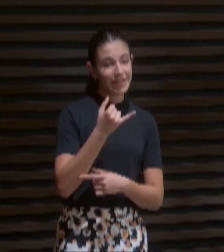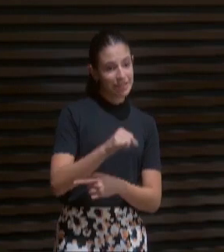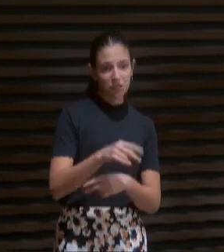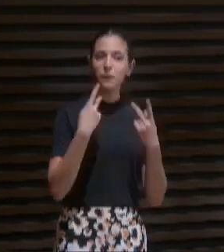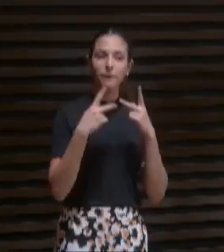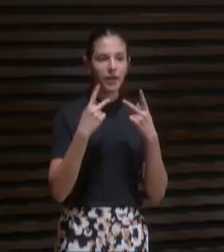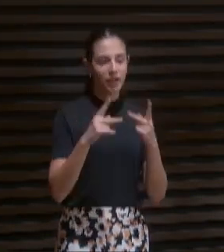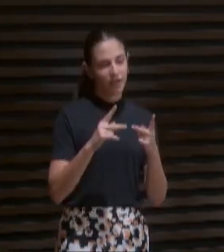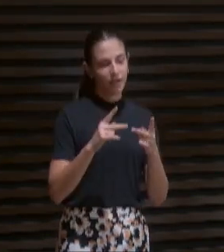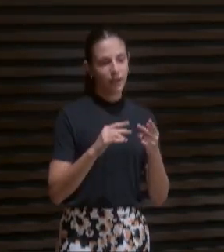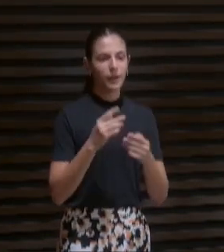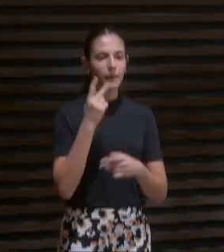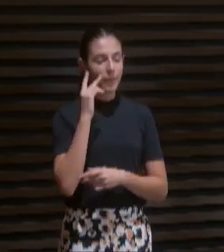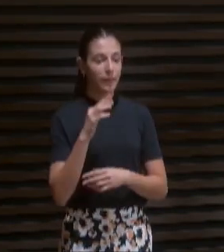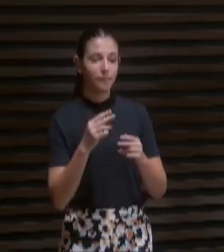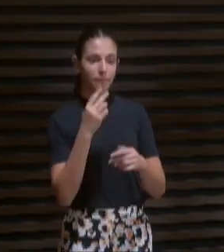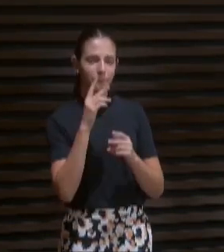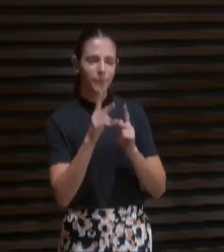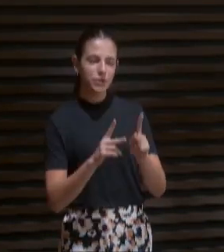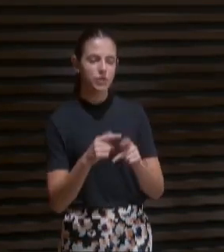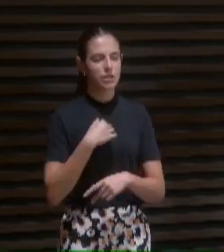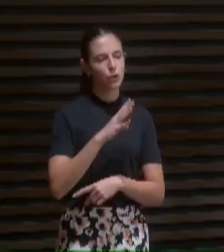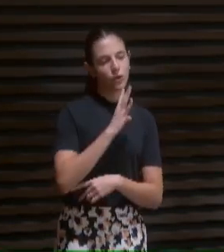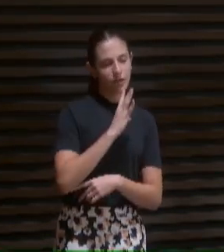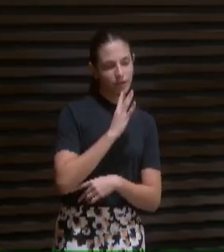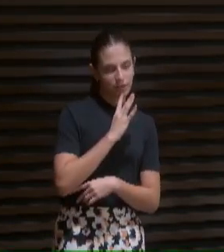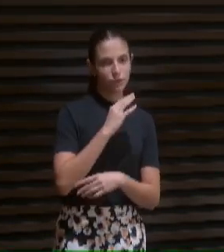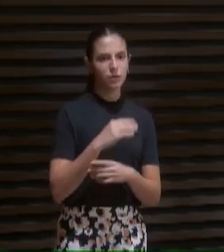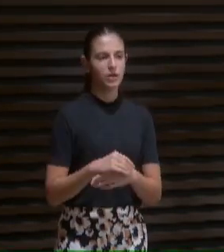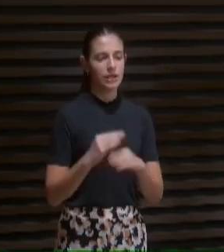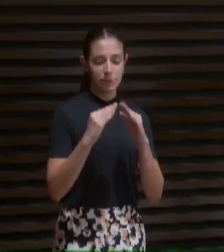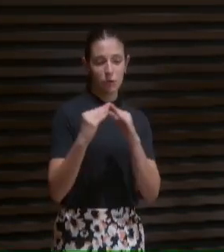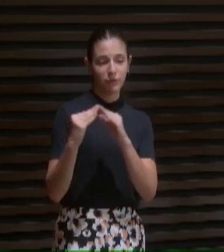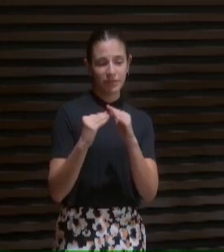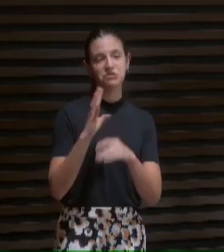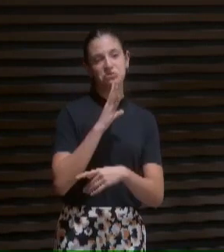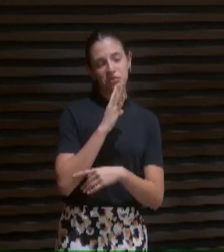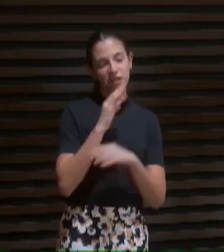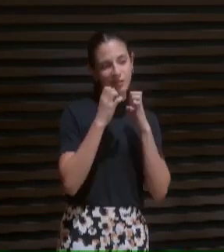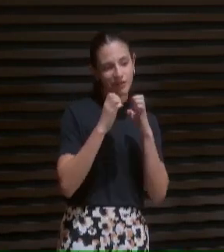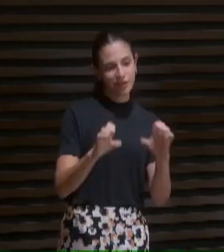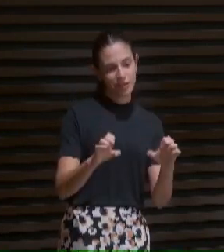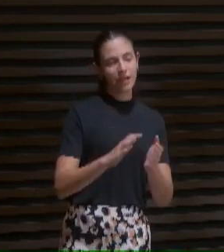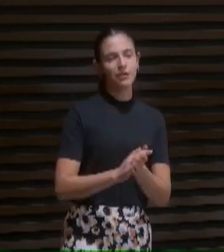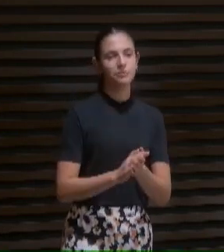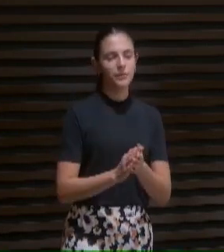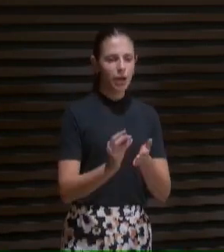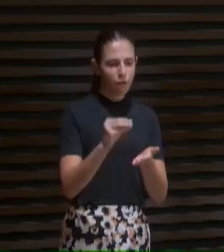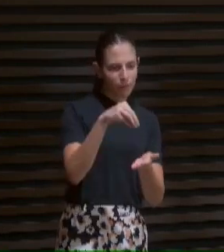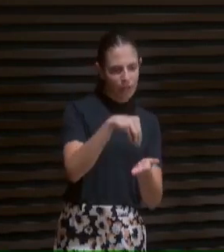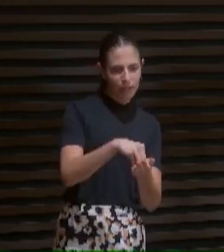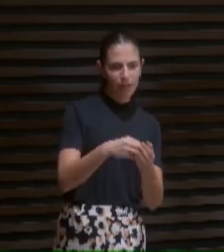por perto. Eu quero ver se meus vizinhos conhecem do Evangelho. E eu vou plantar uma macieira.